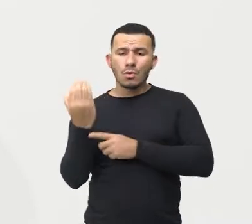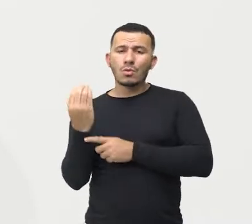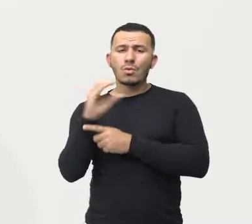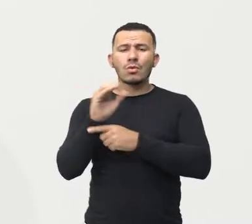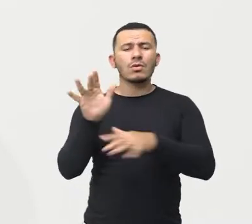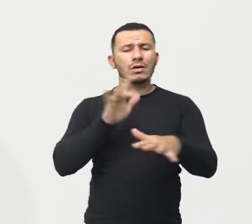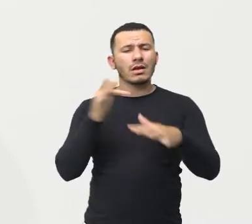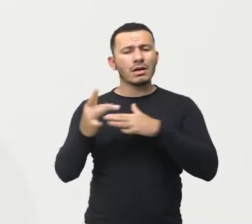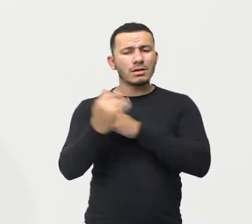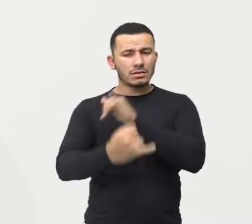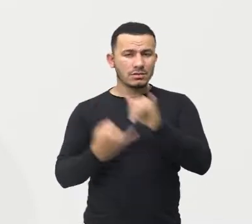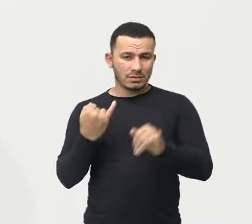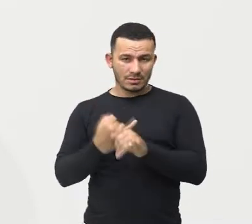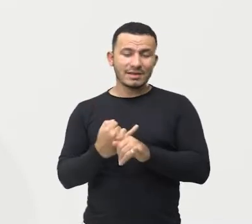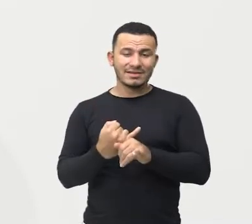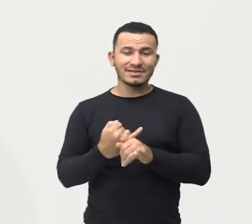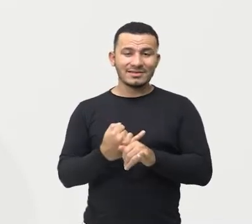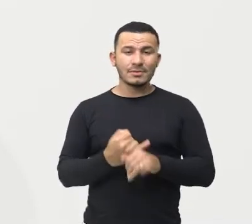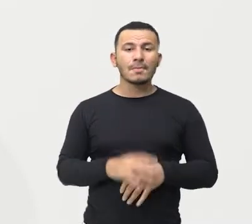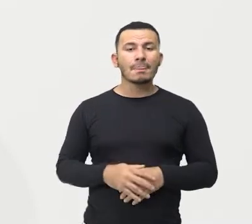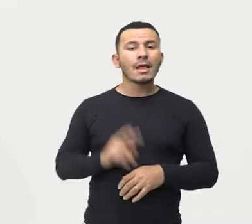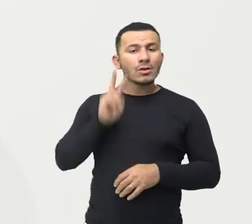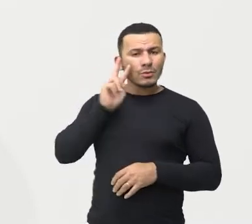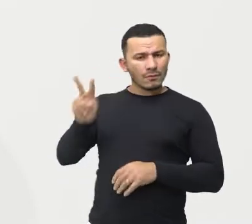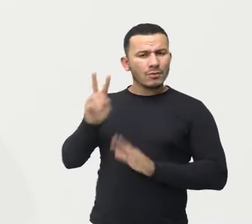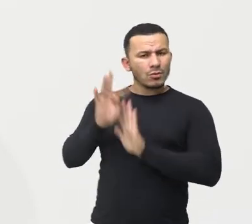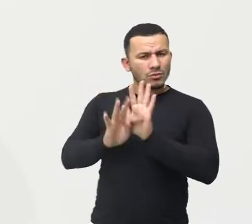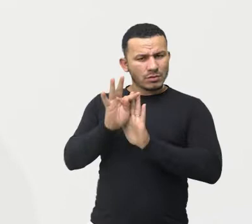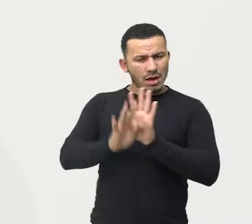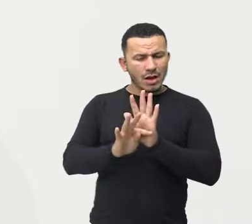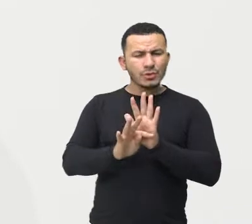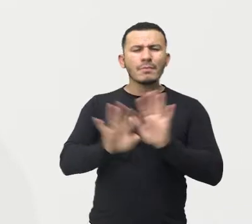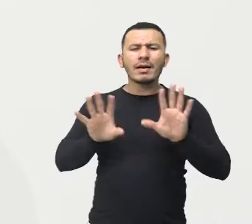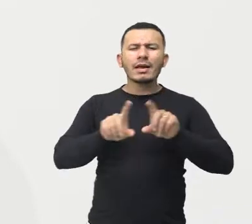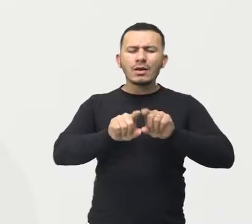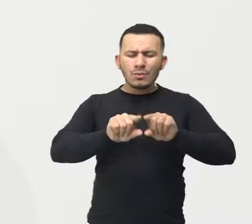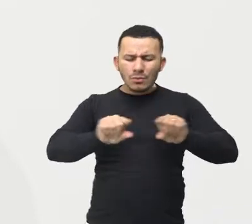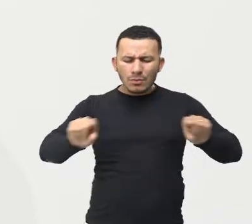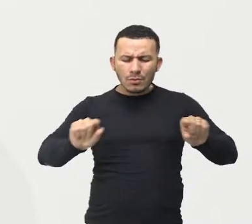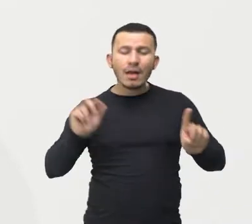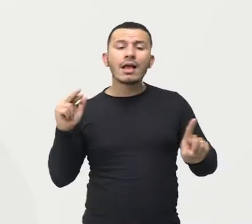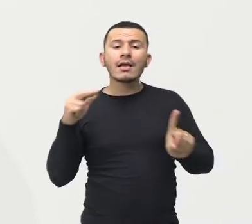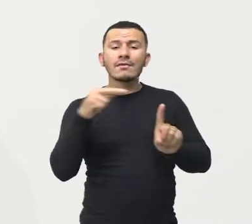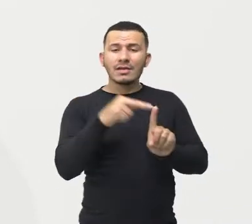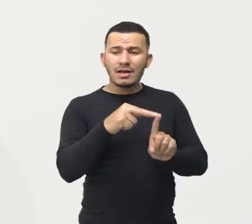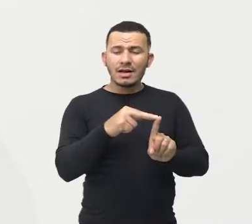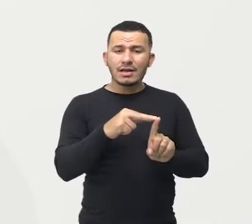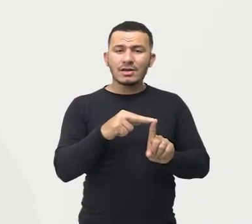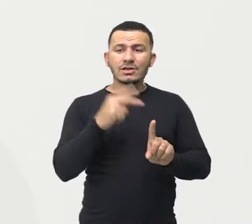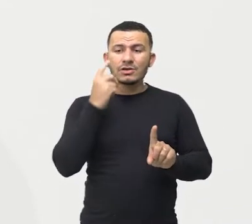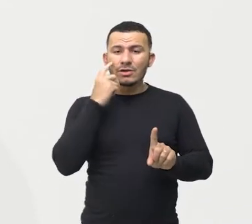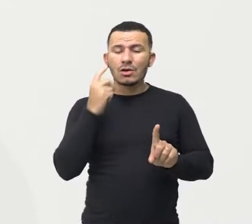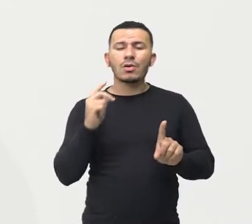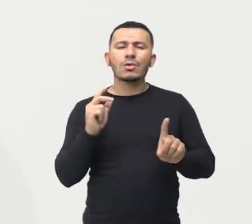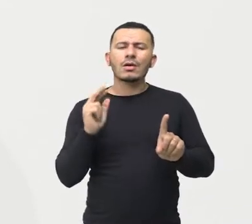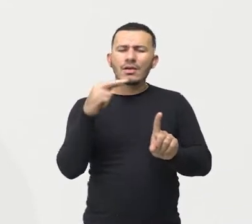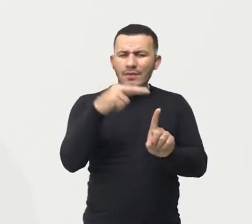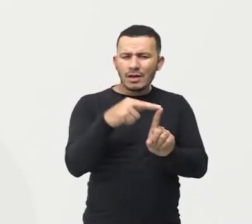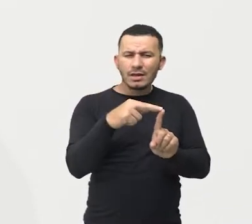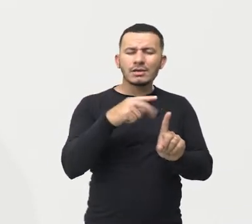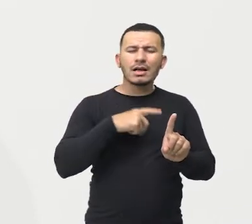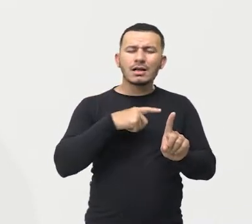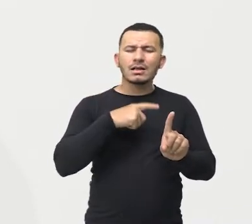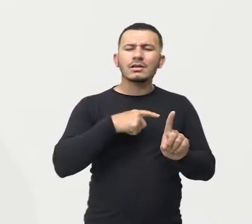plataformas digitais. O nosso texto que nós acabamos de ler, você viu pela referência dele, quando a gente volta nas referências do